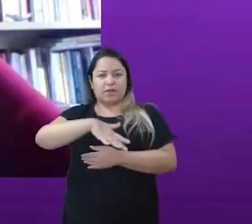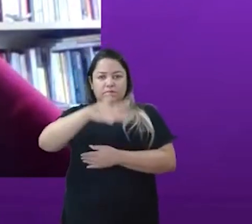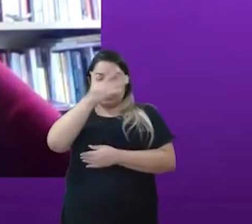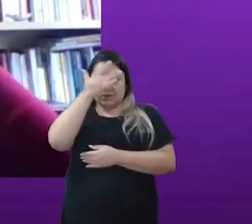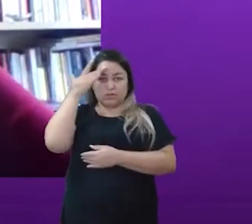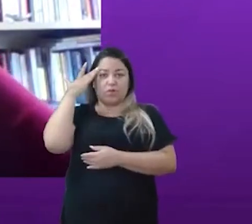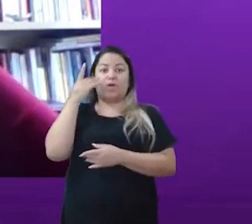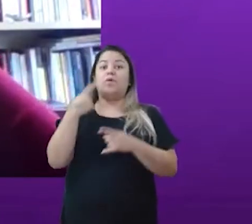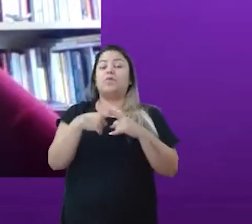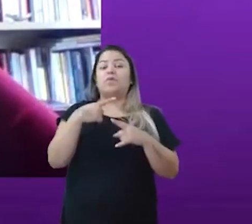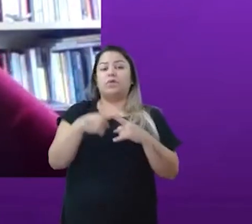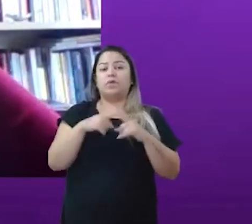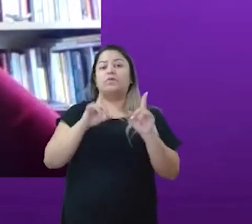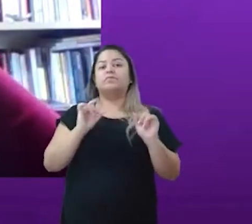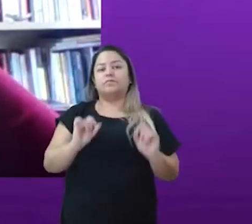porque, primeiro,